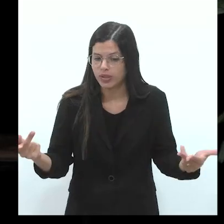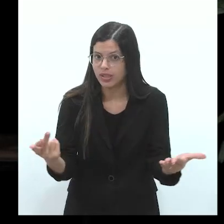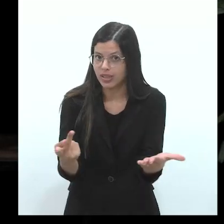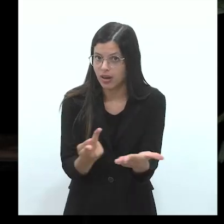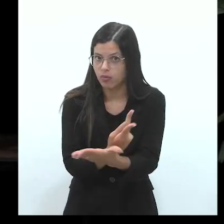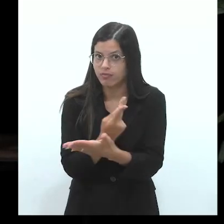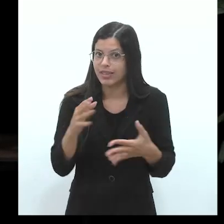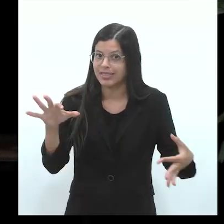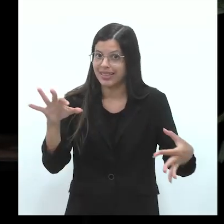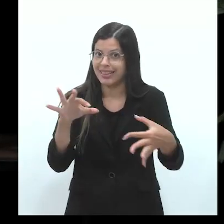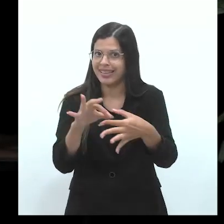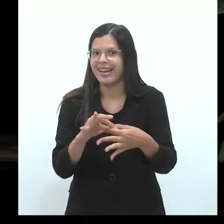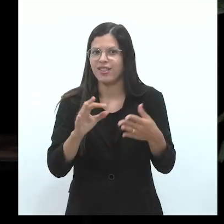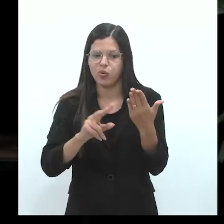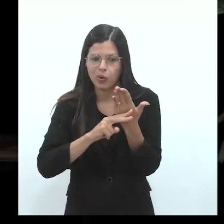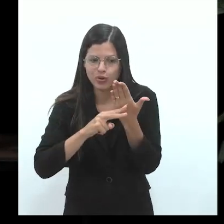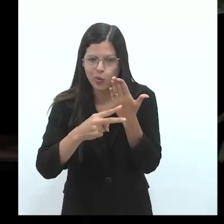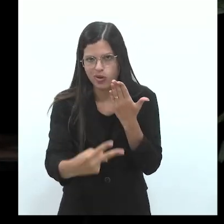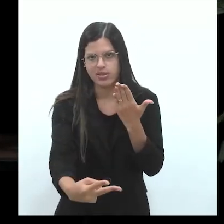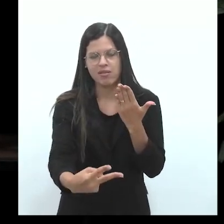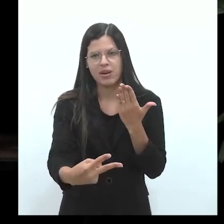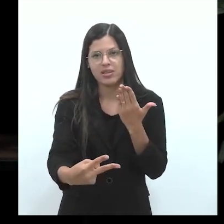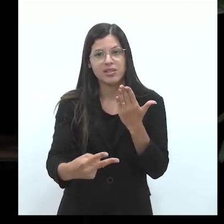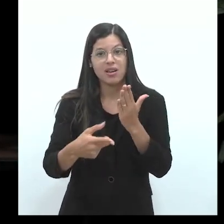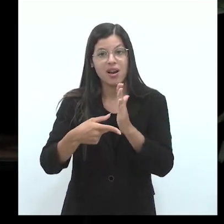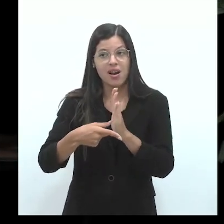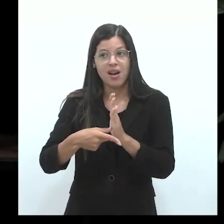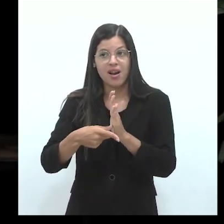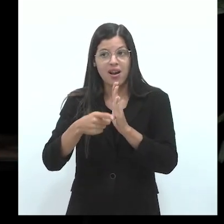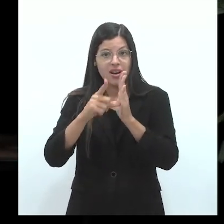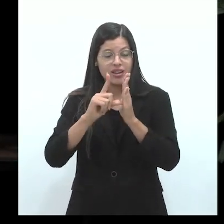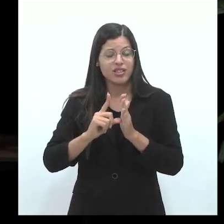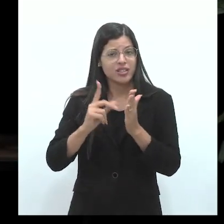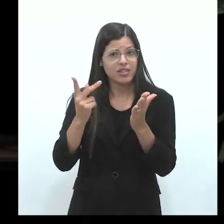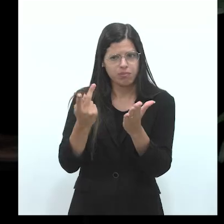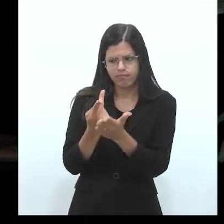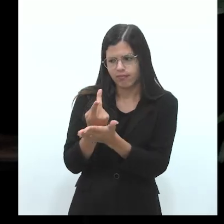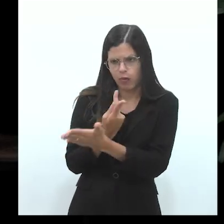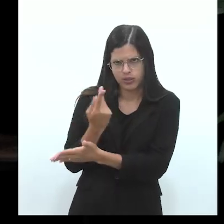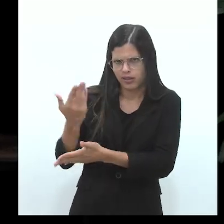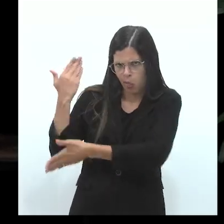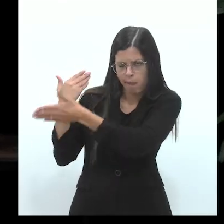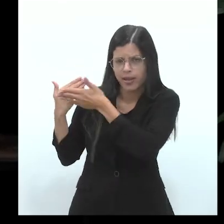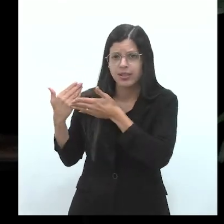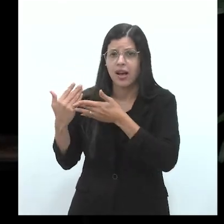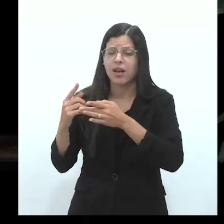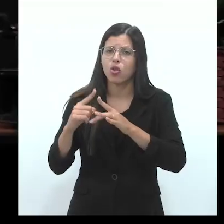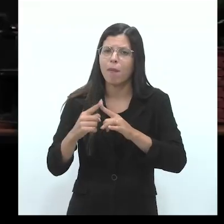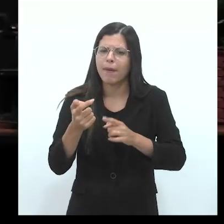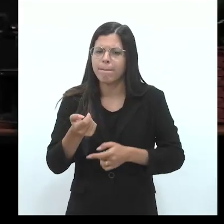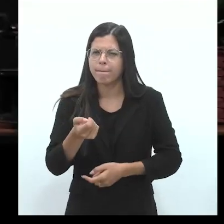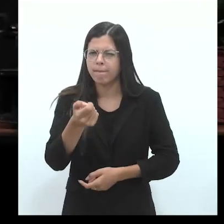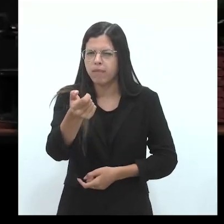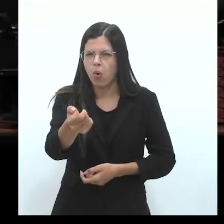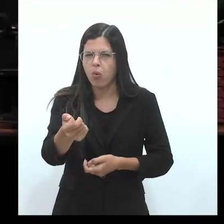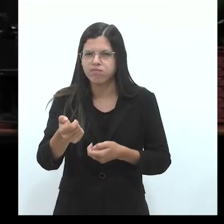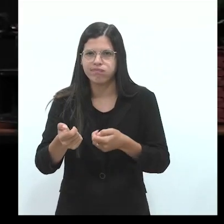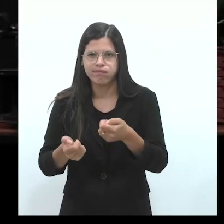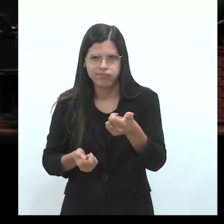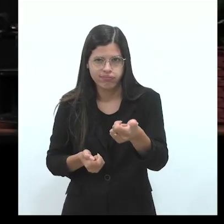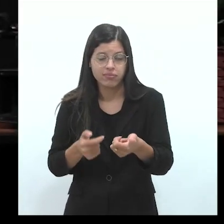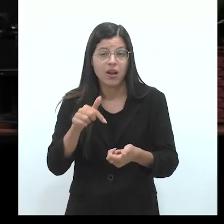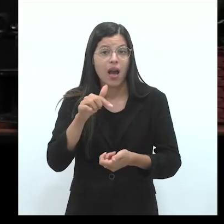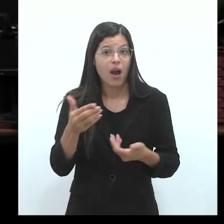que estão associados a essas mudanças, que antes do aquecimento eles ocorriam, mas de forma muito pouco frequente. E agora,